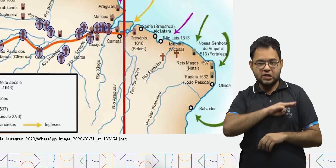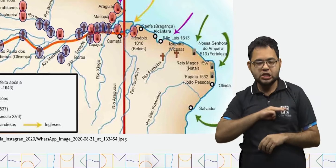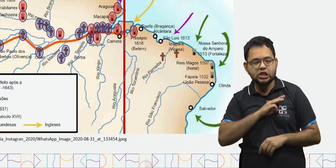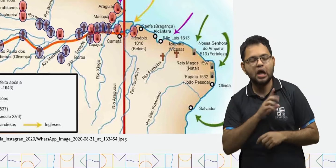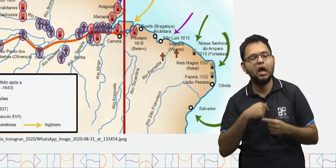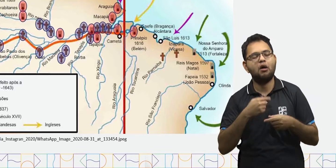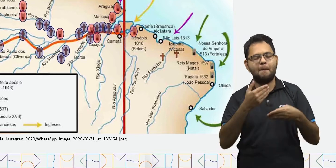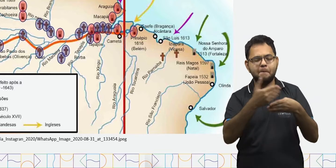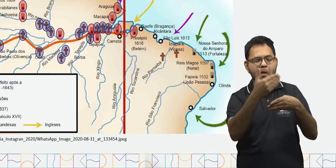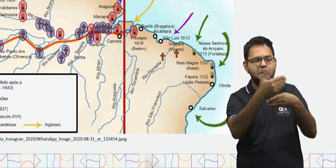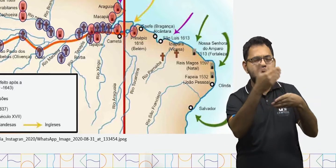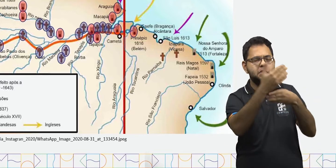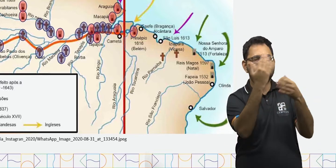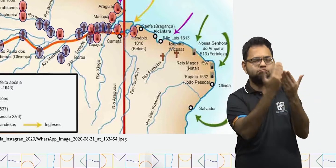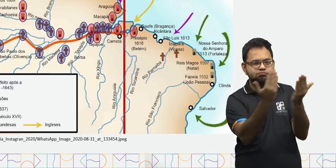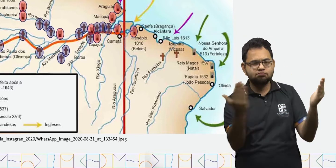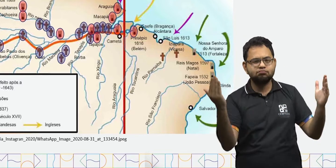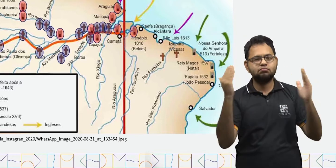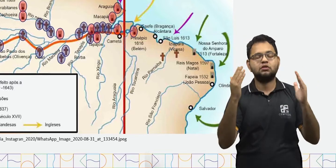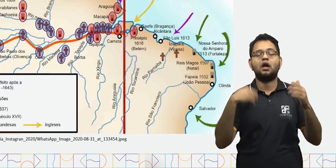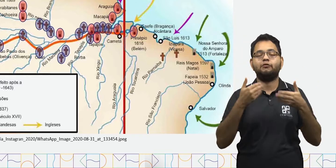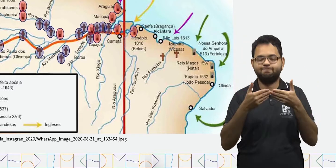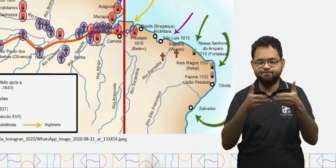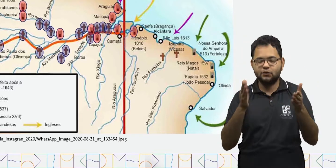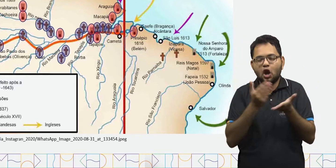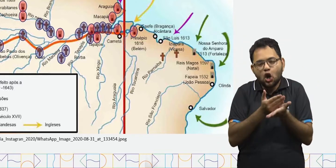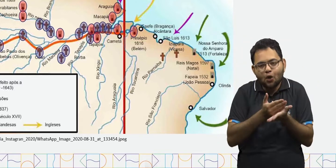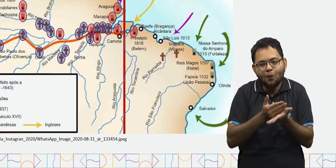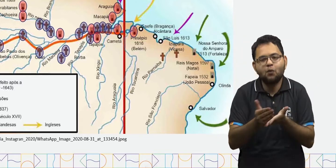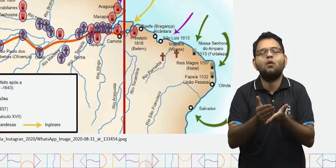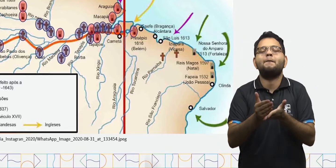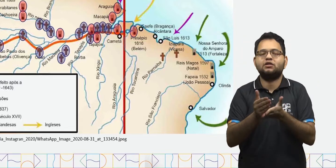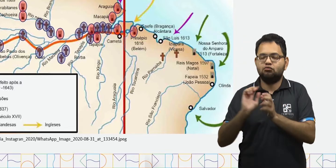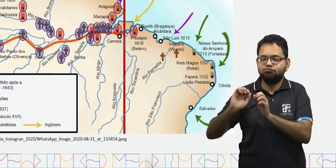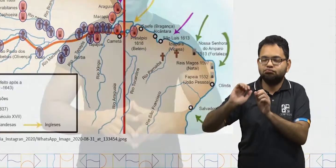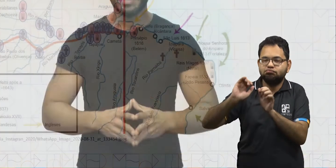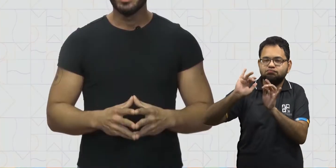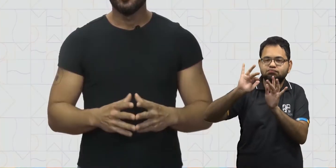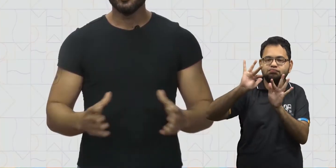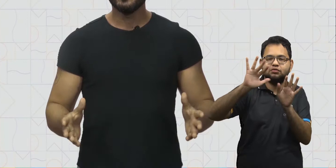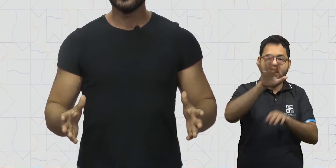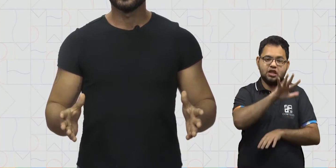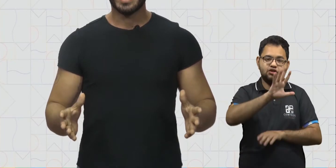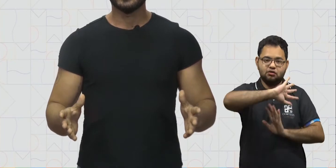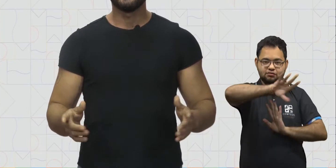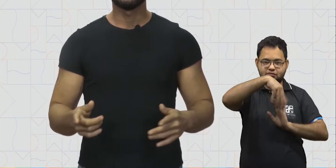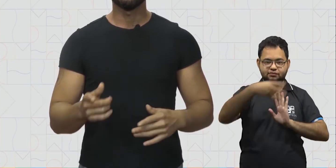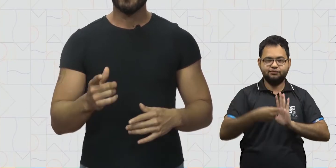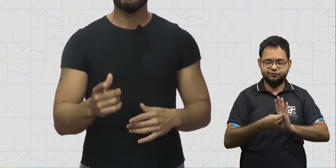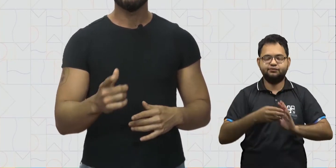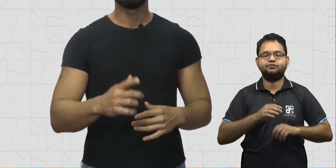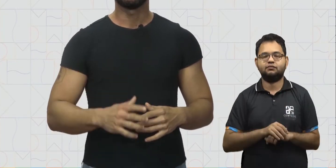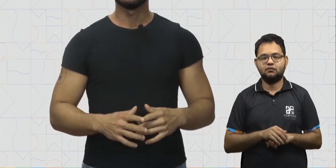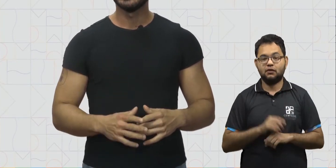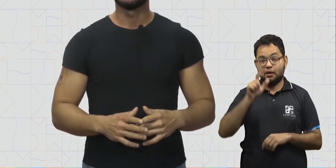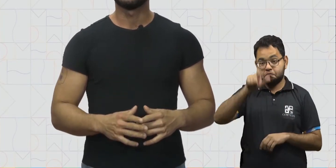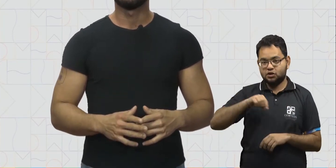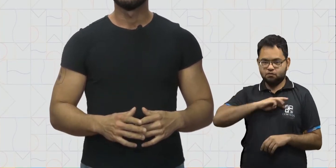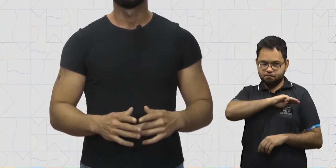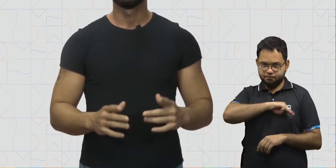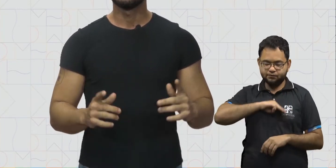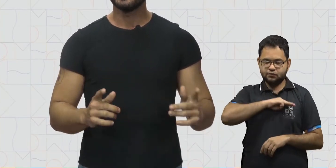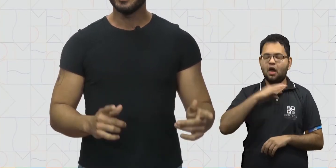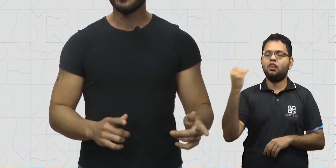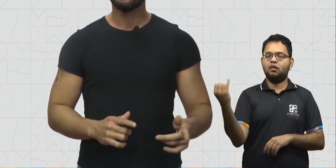fortes. A partir daí, a colonização foi estendida por toda a região. Os missionários tinham um papel